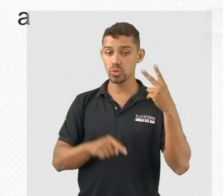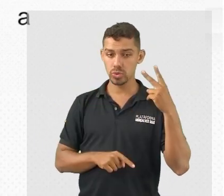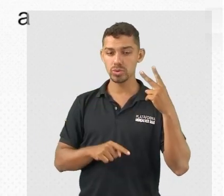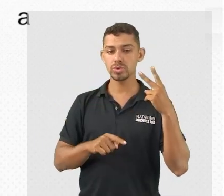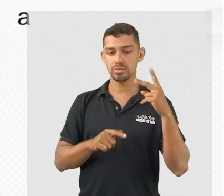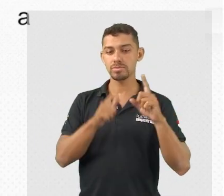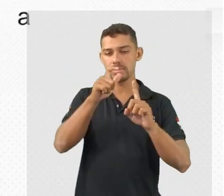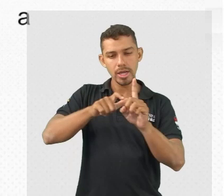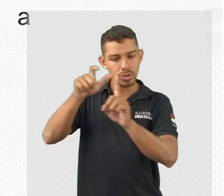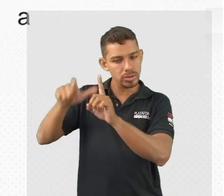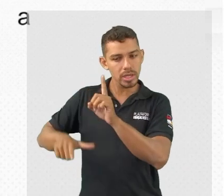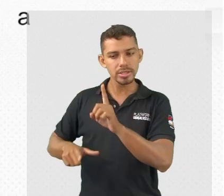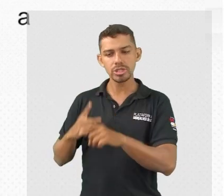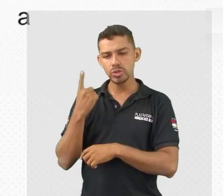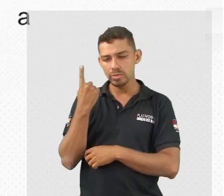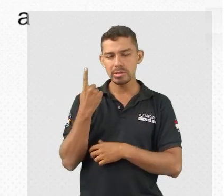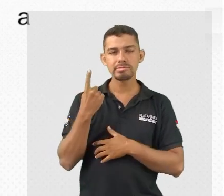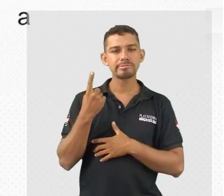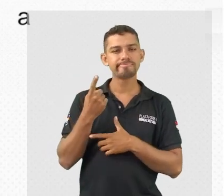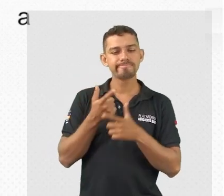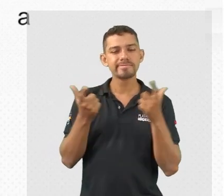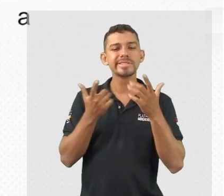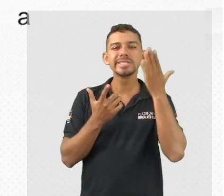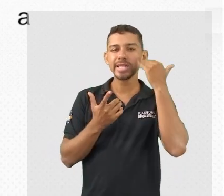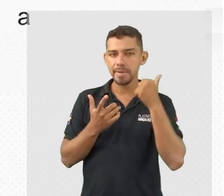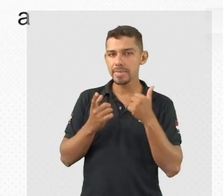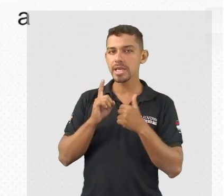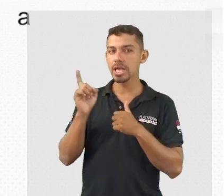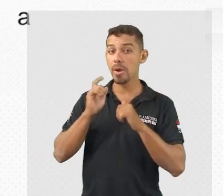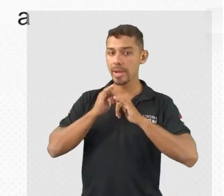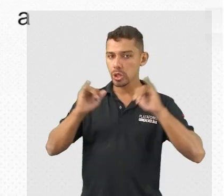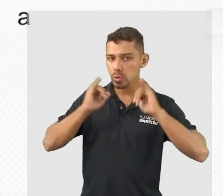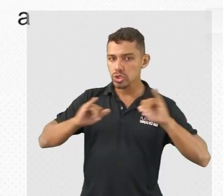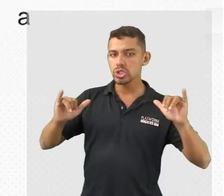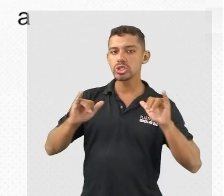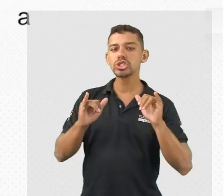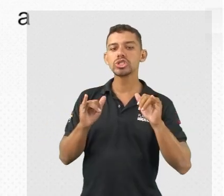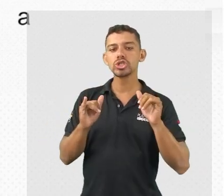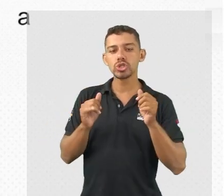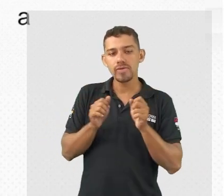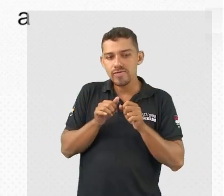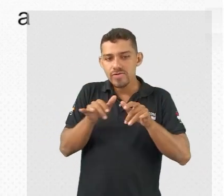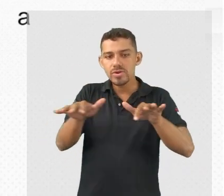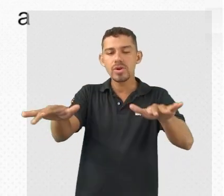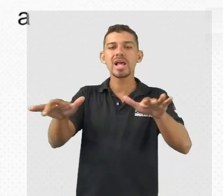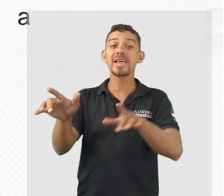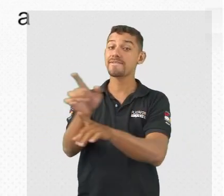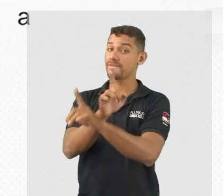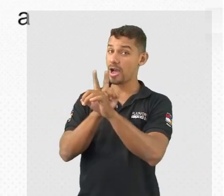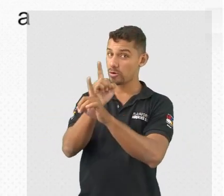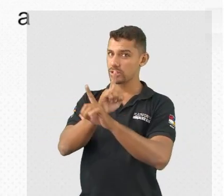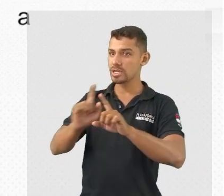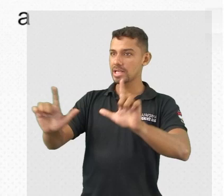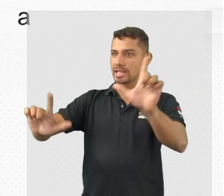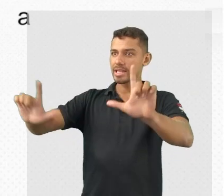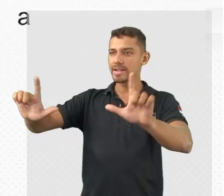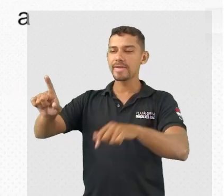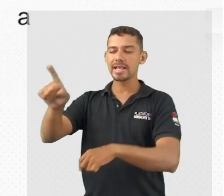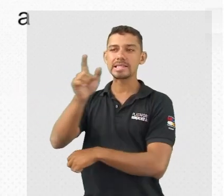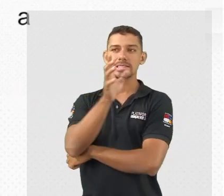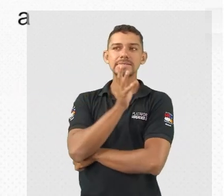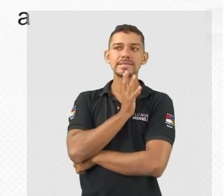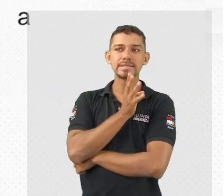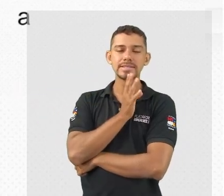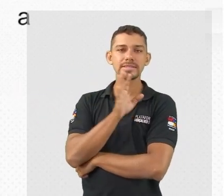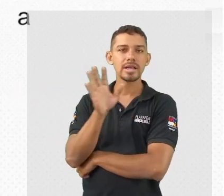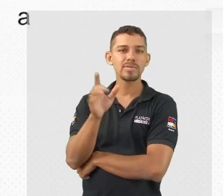personagens e uma personagem sabia que uma notícia que estava sendo veiculada era falsa, numa grande emissora de TV.